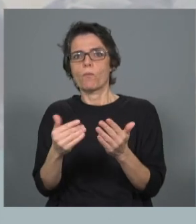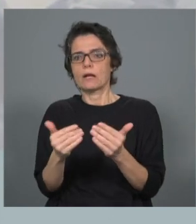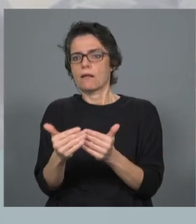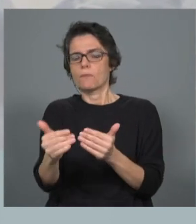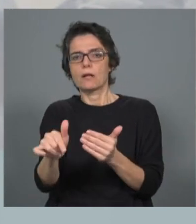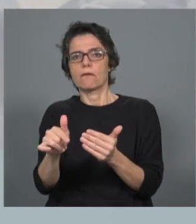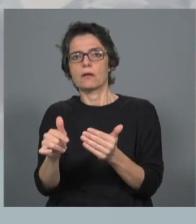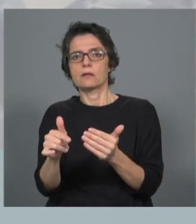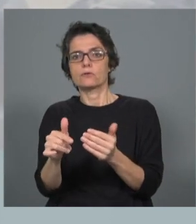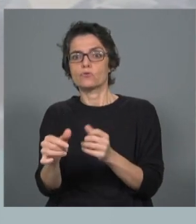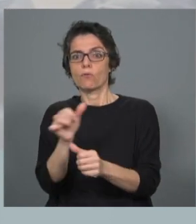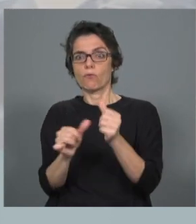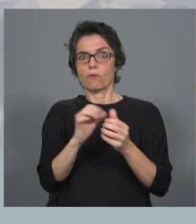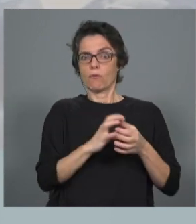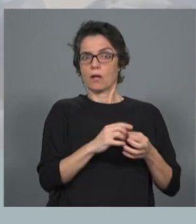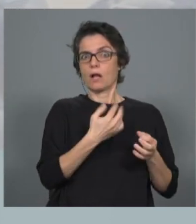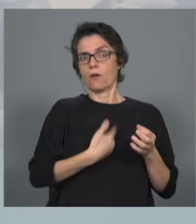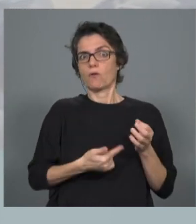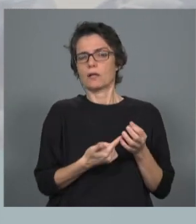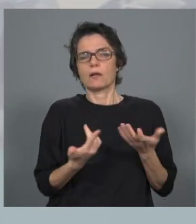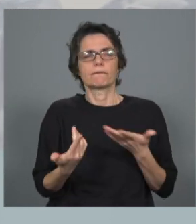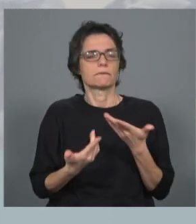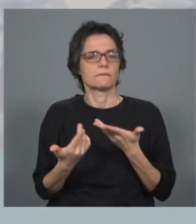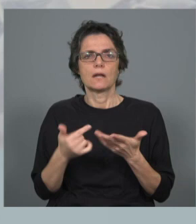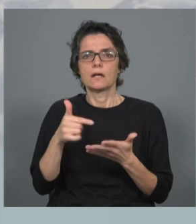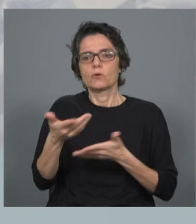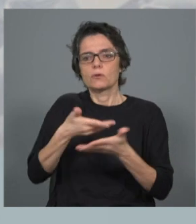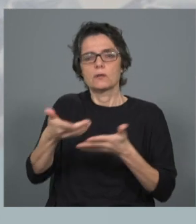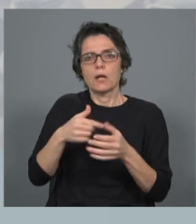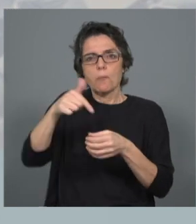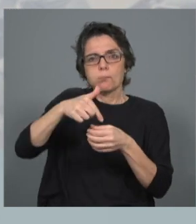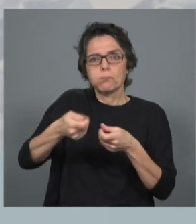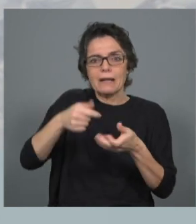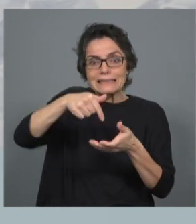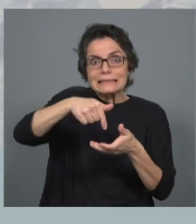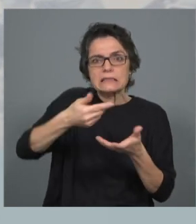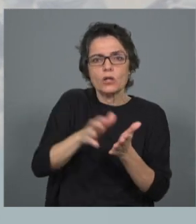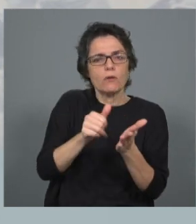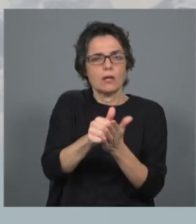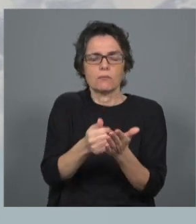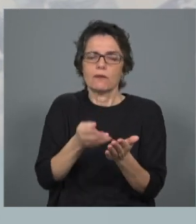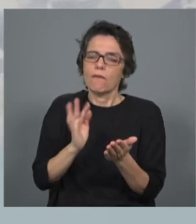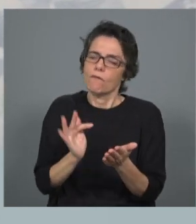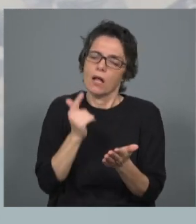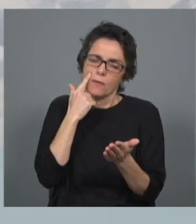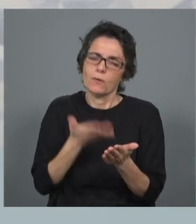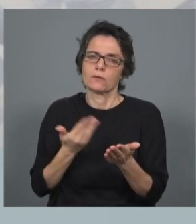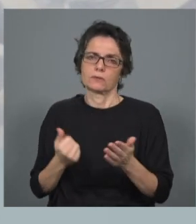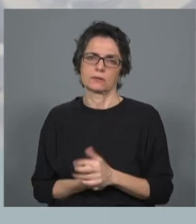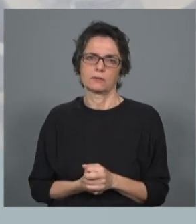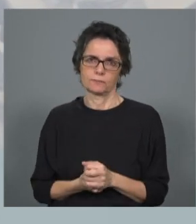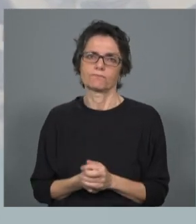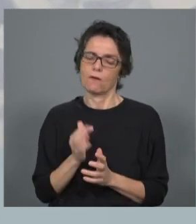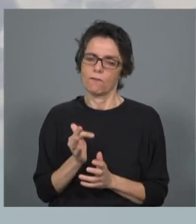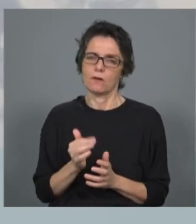o alimento dos livros mais antigos, e essa própria dinâmica interna na Bíblia vale a pena conhecê-la, vale a pena aprofundá-la,